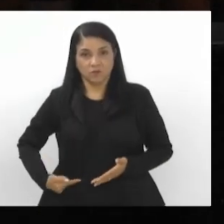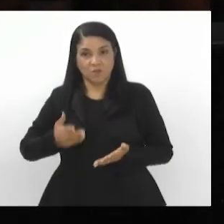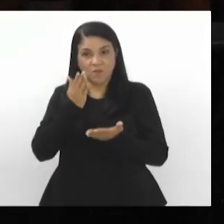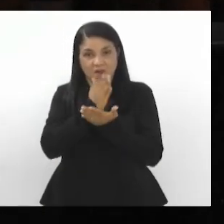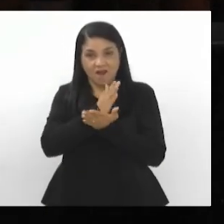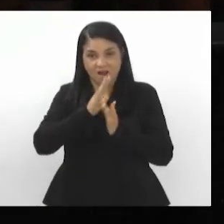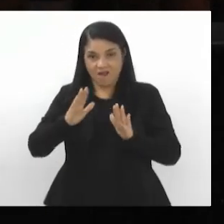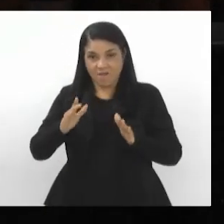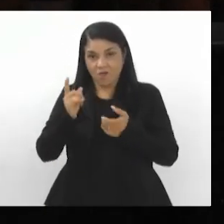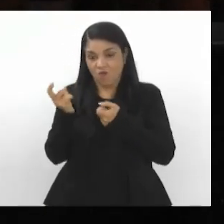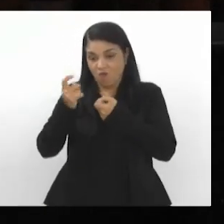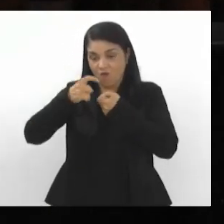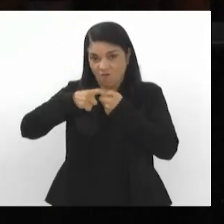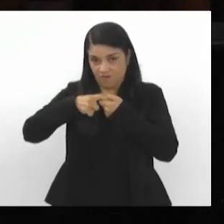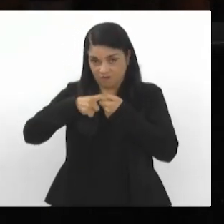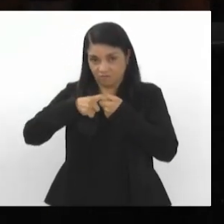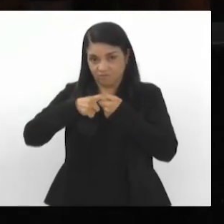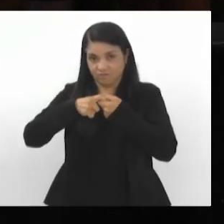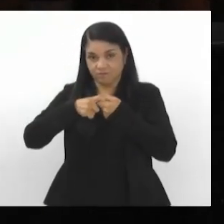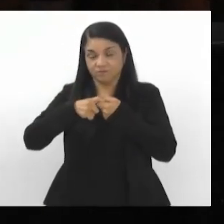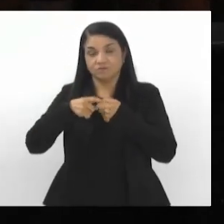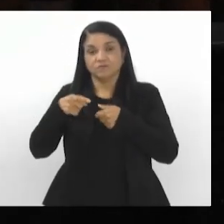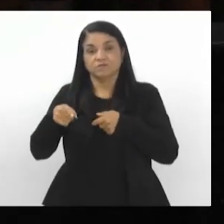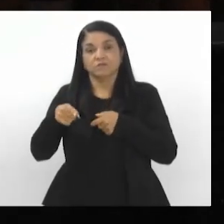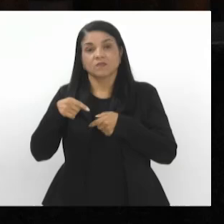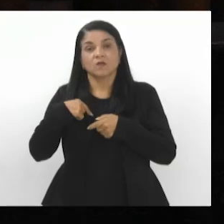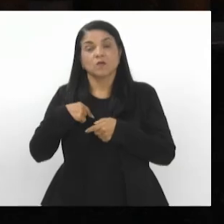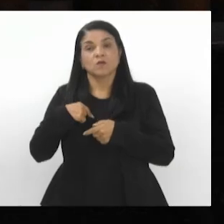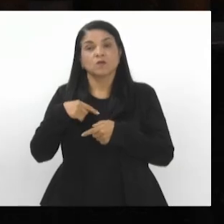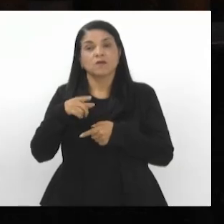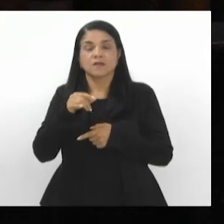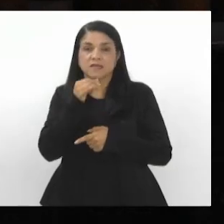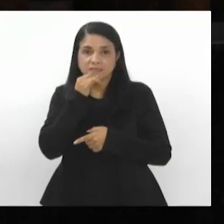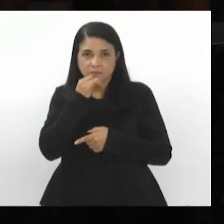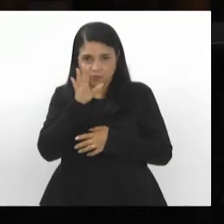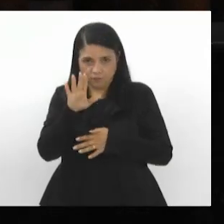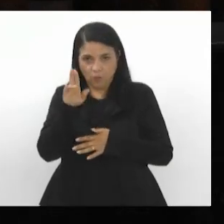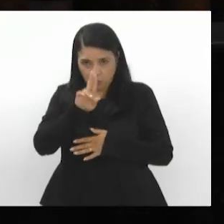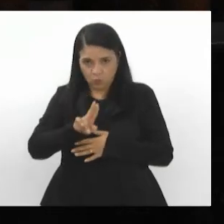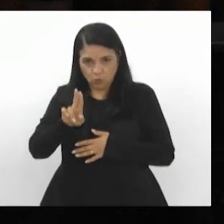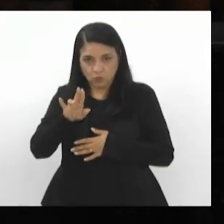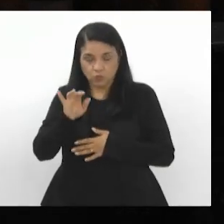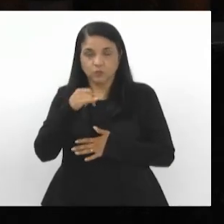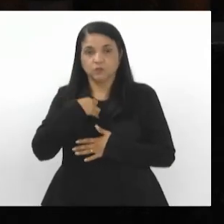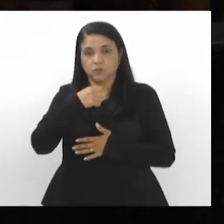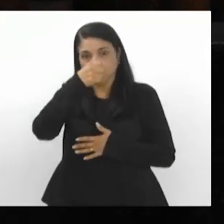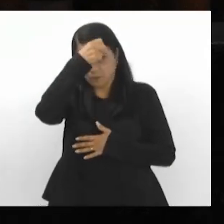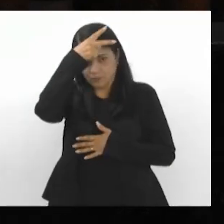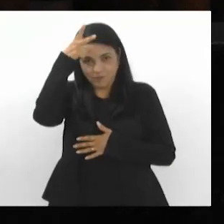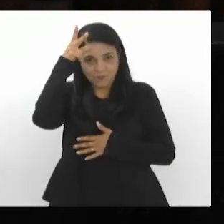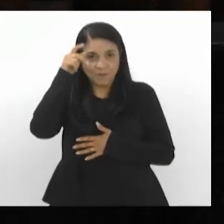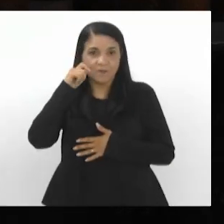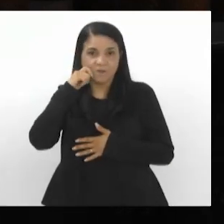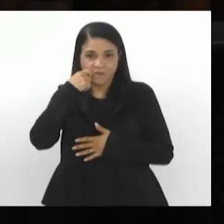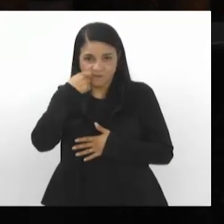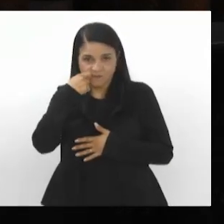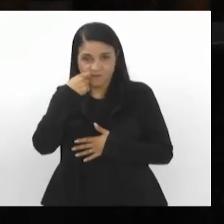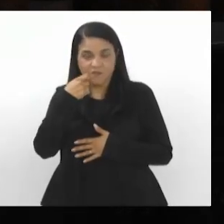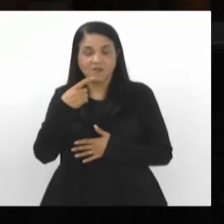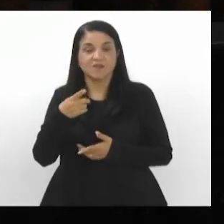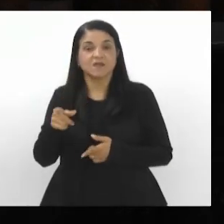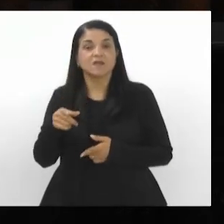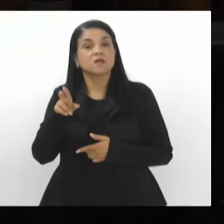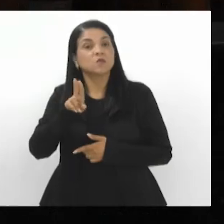acabar com esses convênios, porque eles usam, vou dar o exemplo do Eduardo Paes, do nervosinho da Odebrecht.